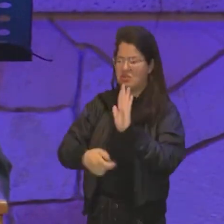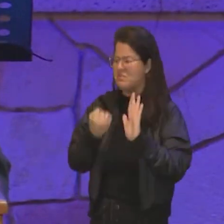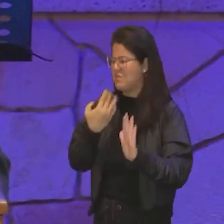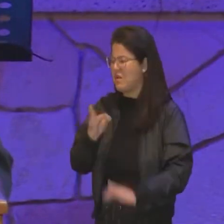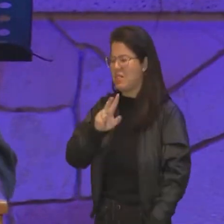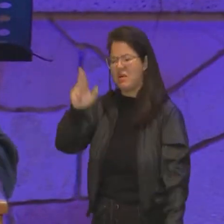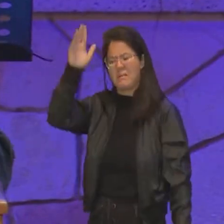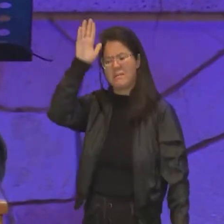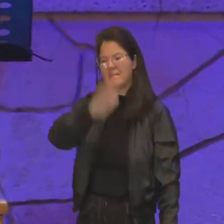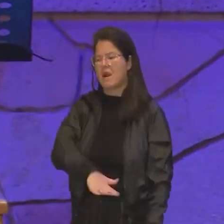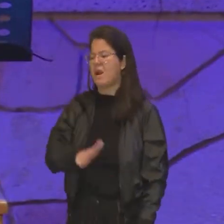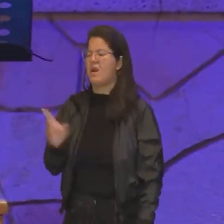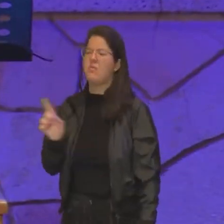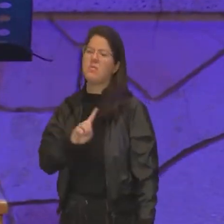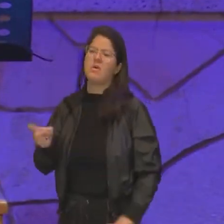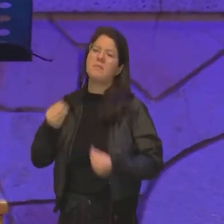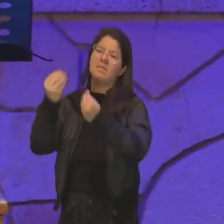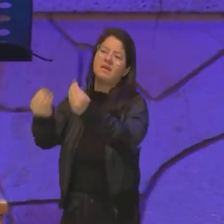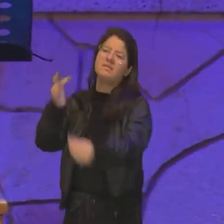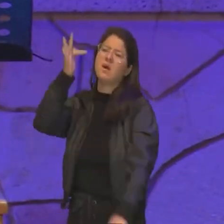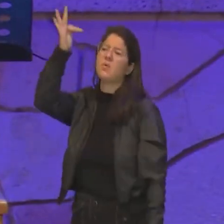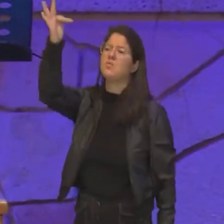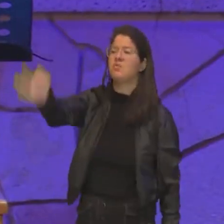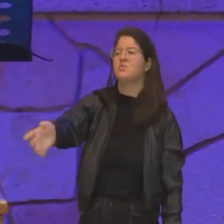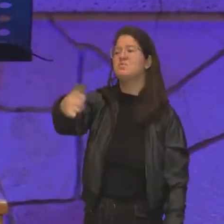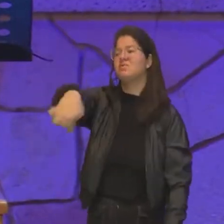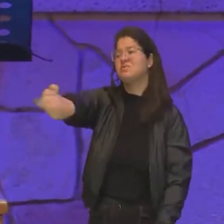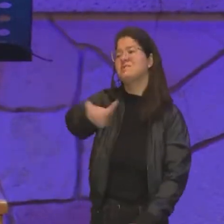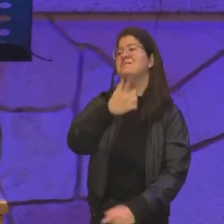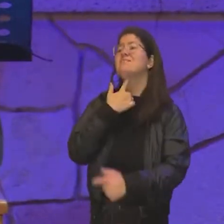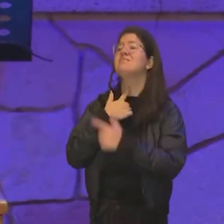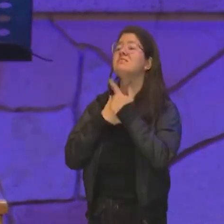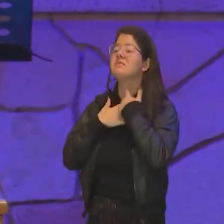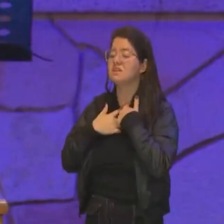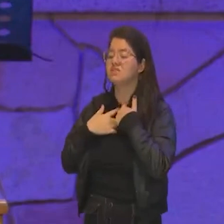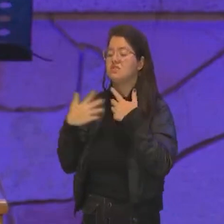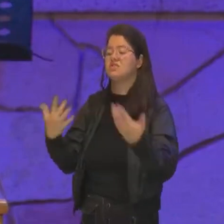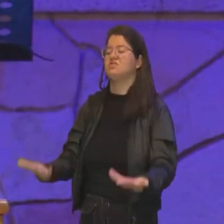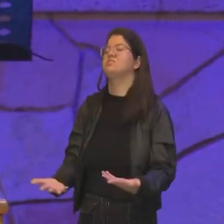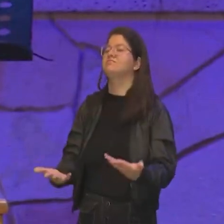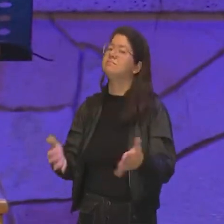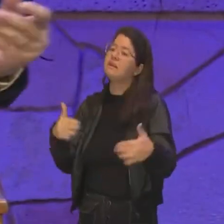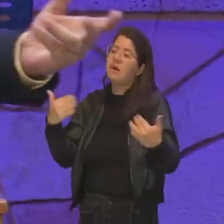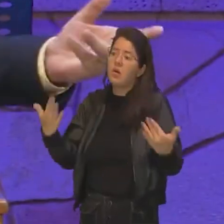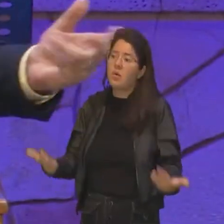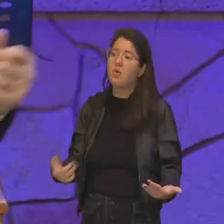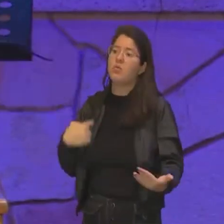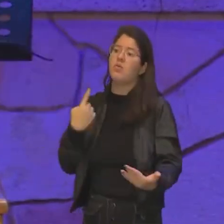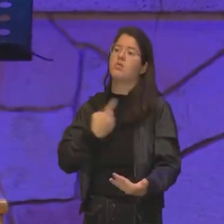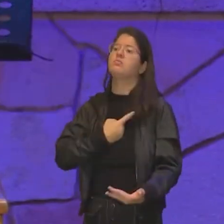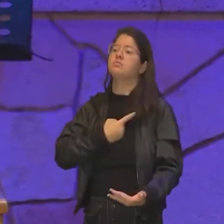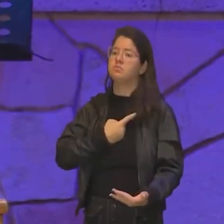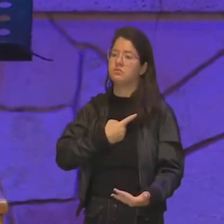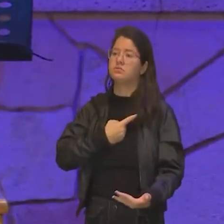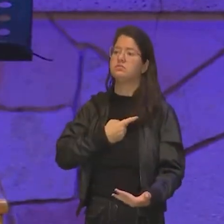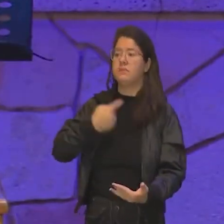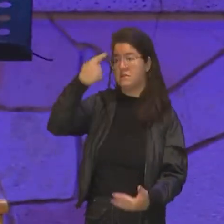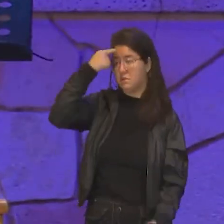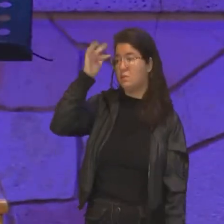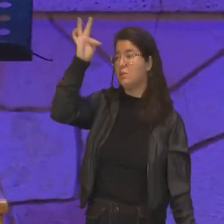não de mal, para lhe dar o futuro pelo qual anseiam. Ora, irmãos, nós caminhamos lá para o